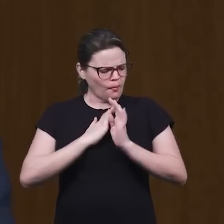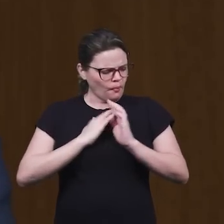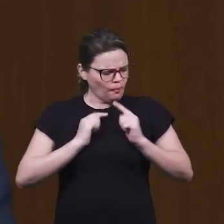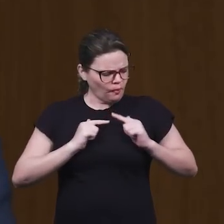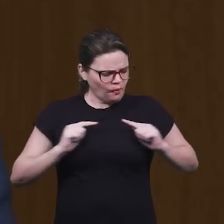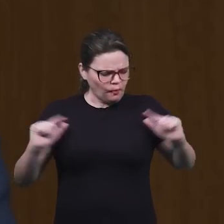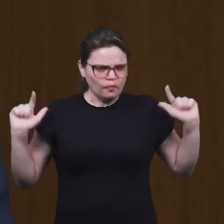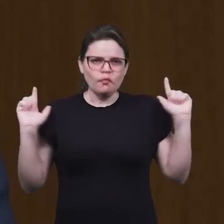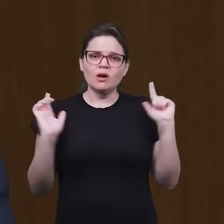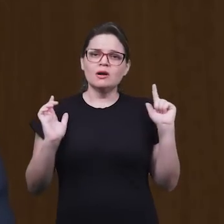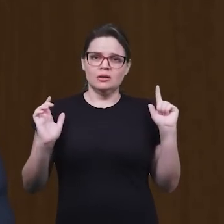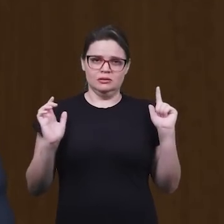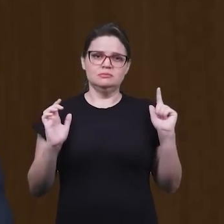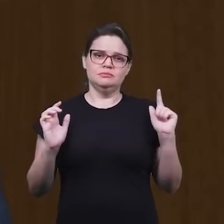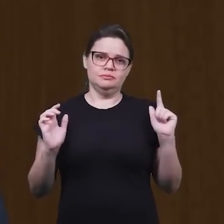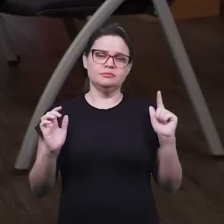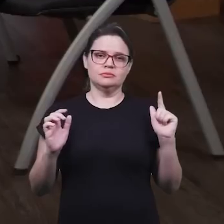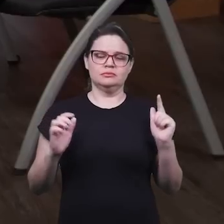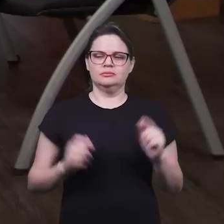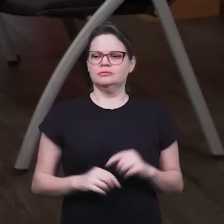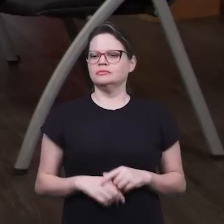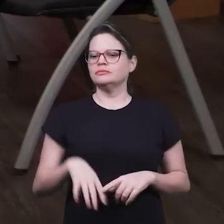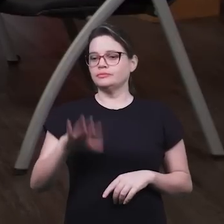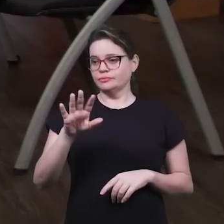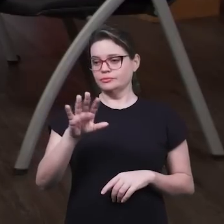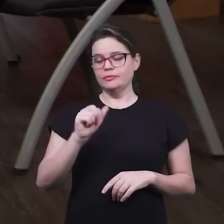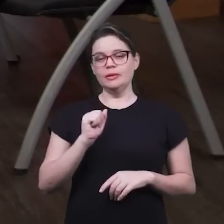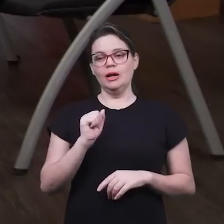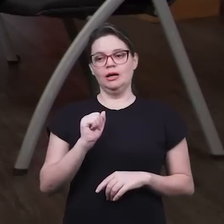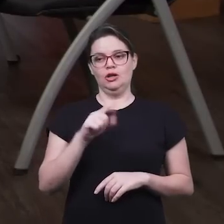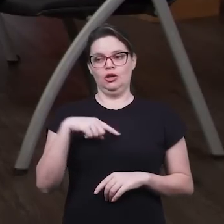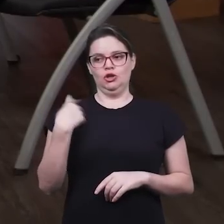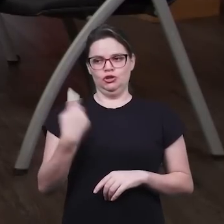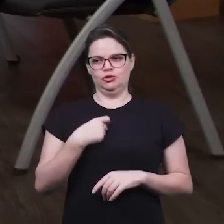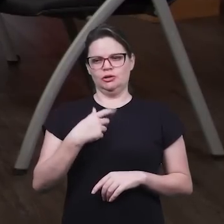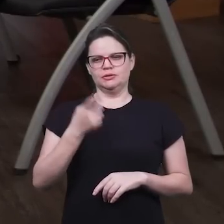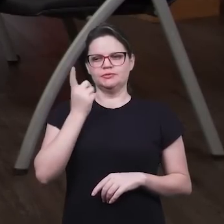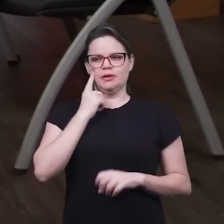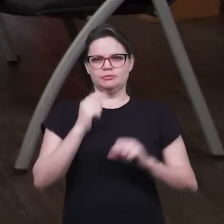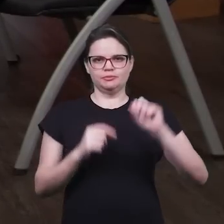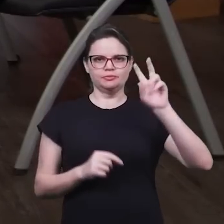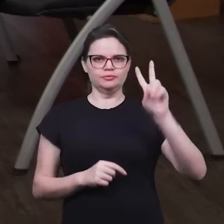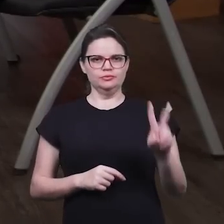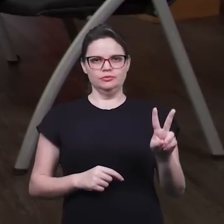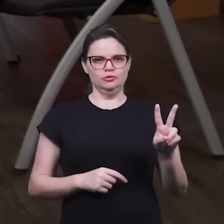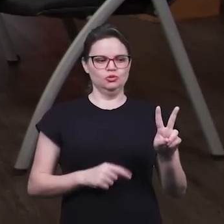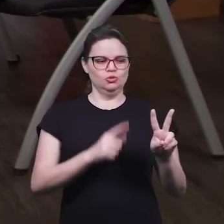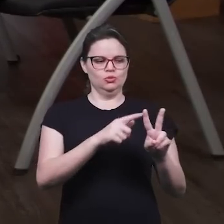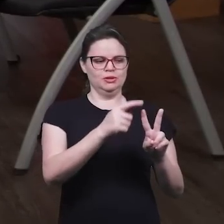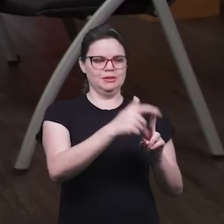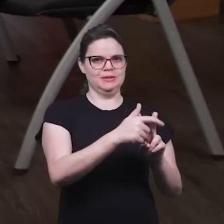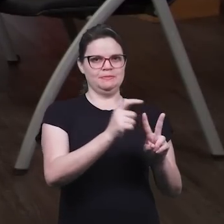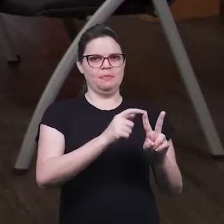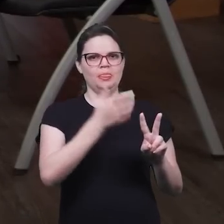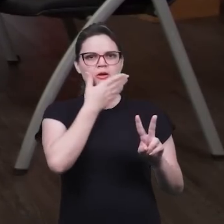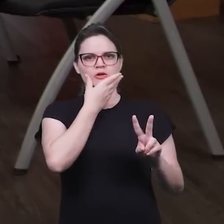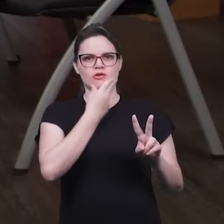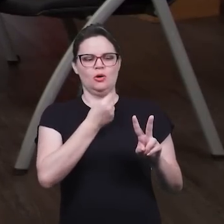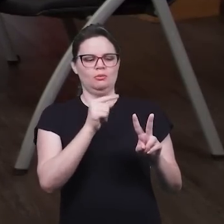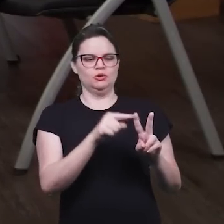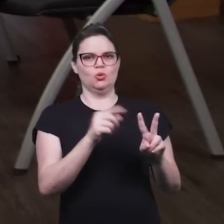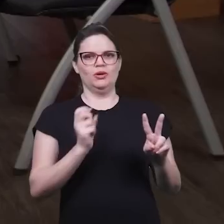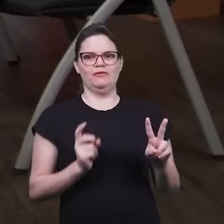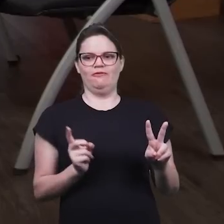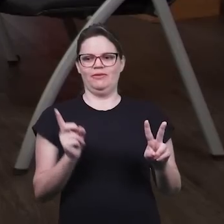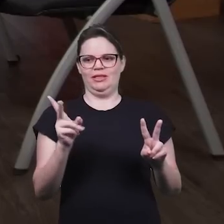Júlio, foi o sentimento. Um ponto. Nós vemos na palavra de Deus 2 homens, um que trocou e outro